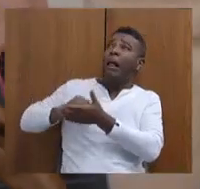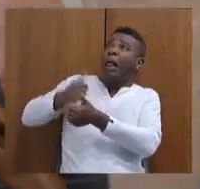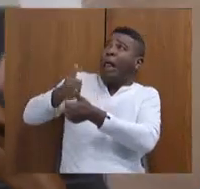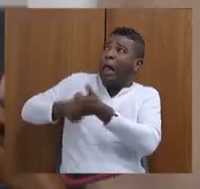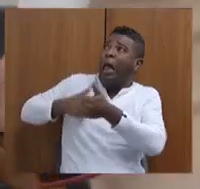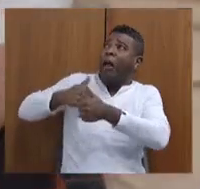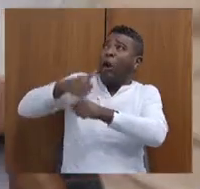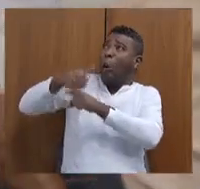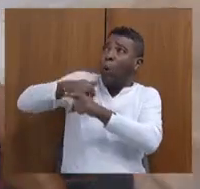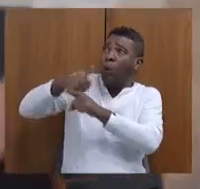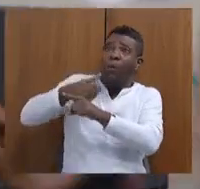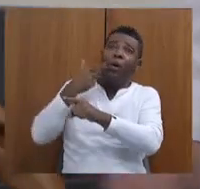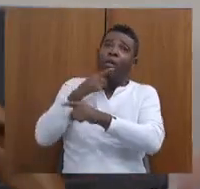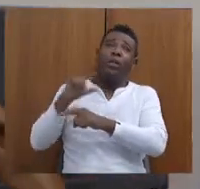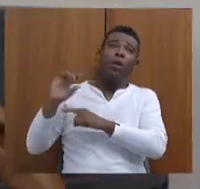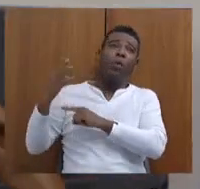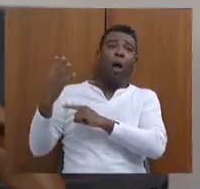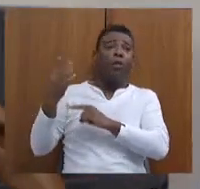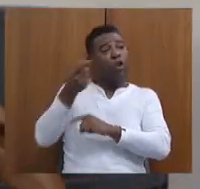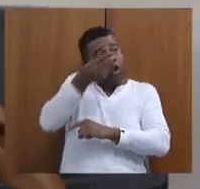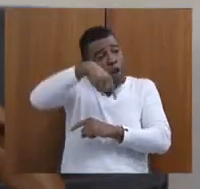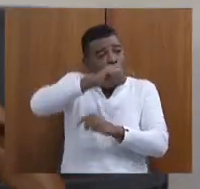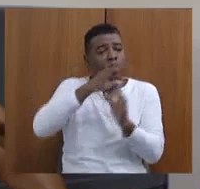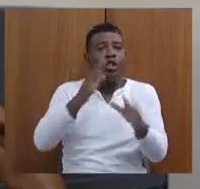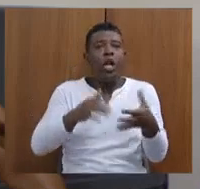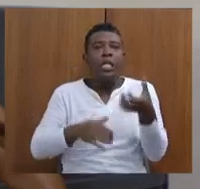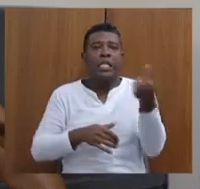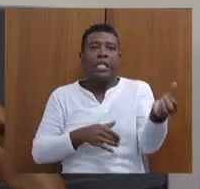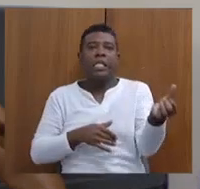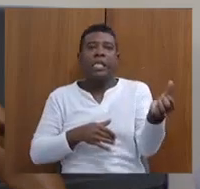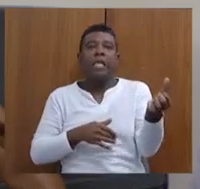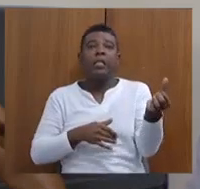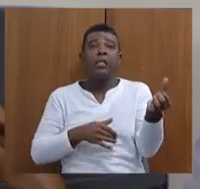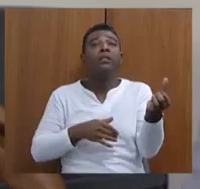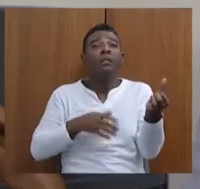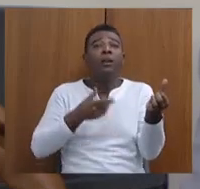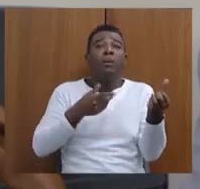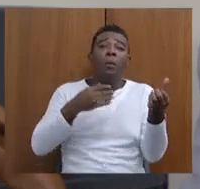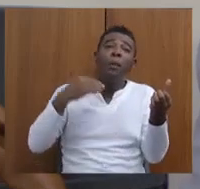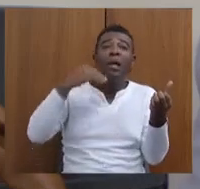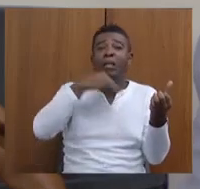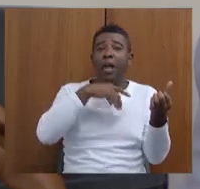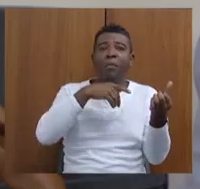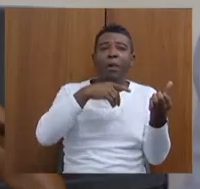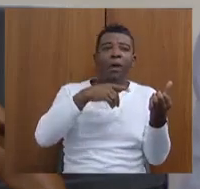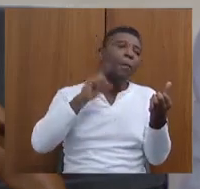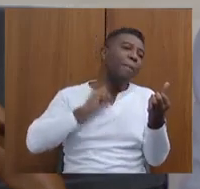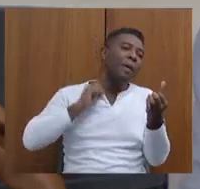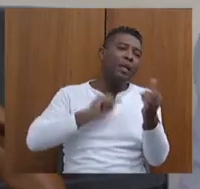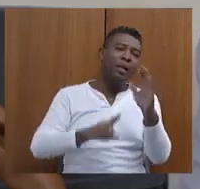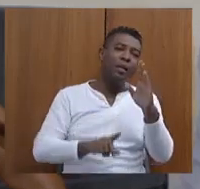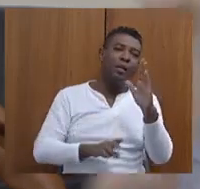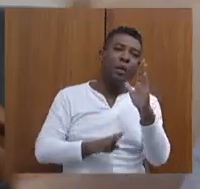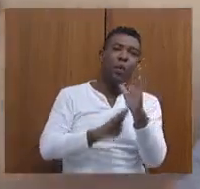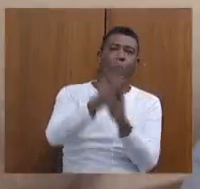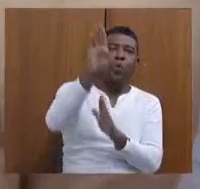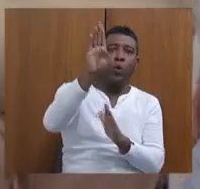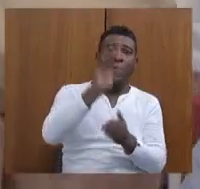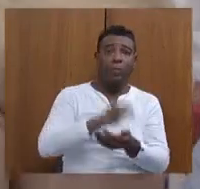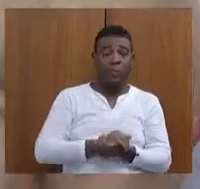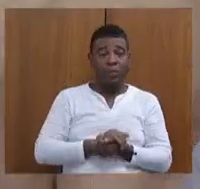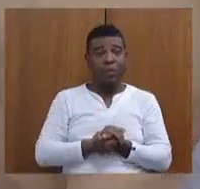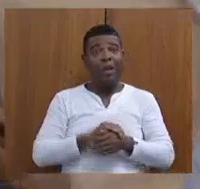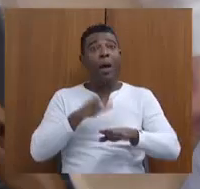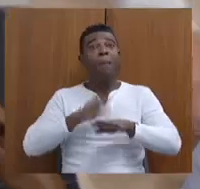é absolutos da geração de energia solar e o mais interessante disso é que essa geração